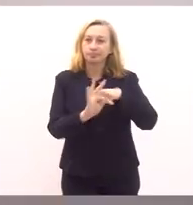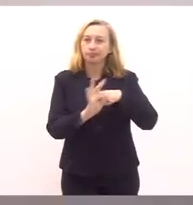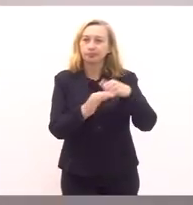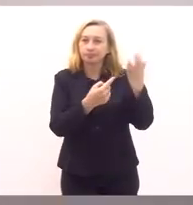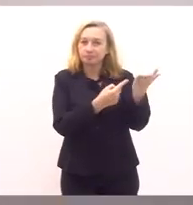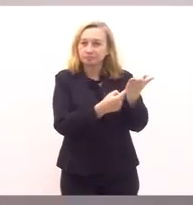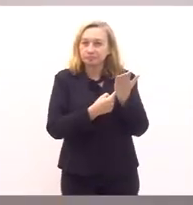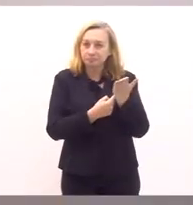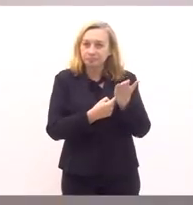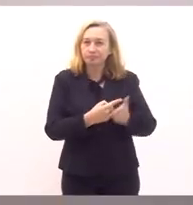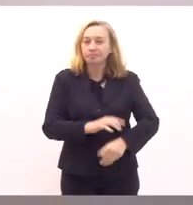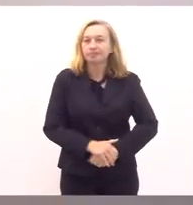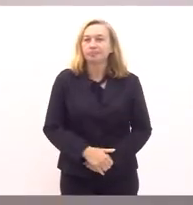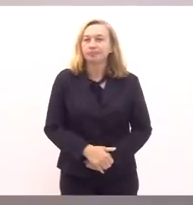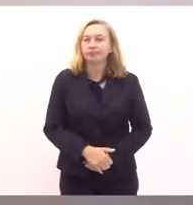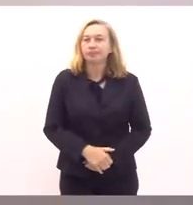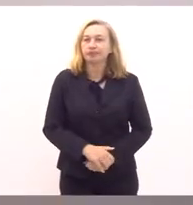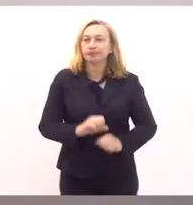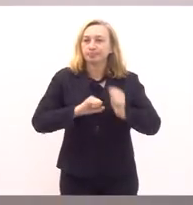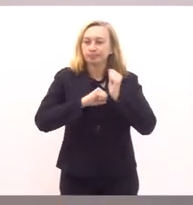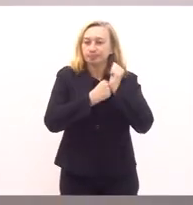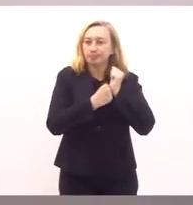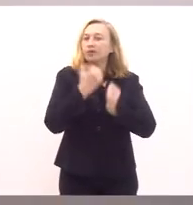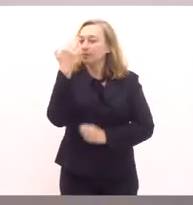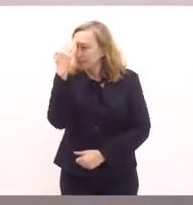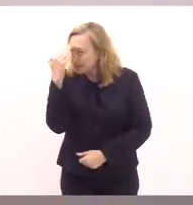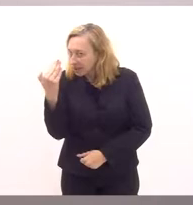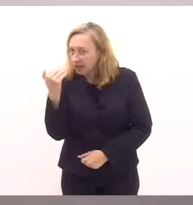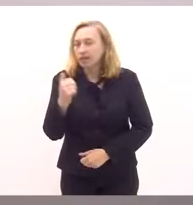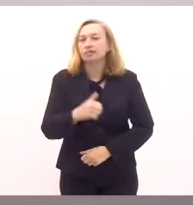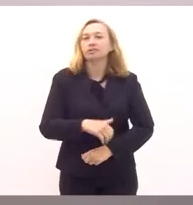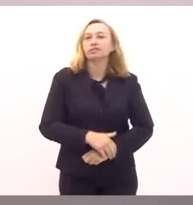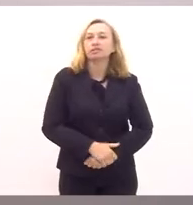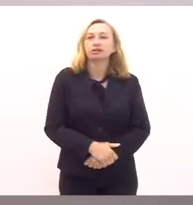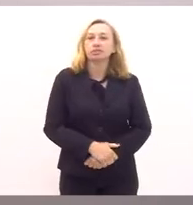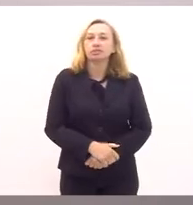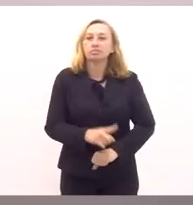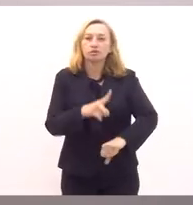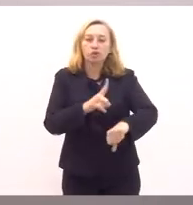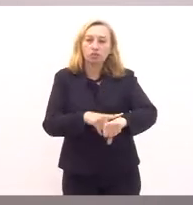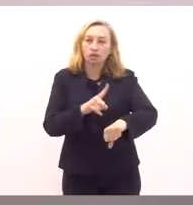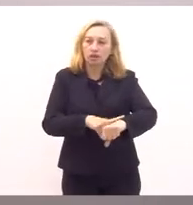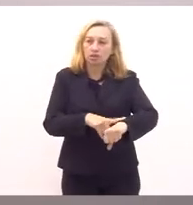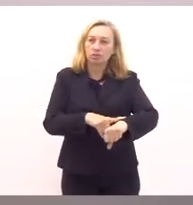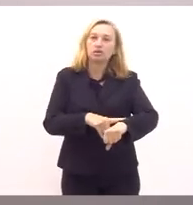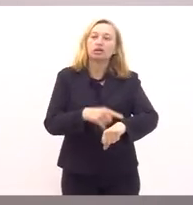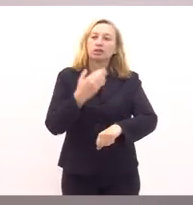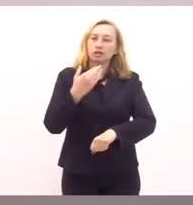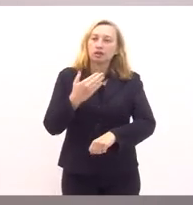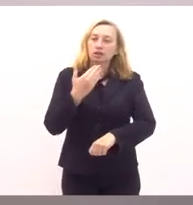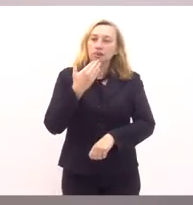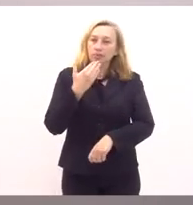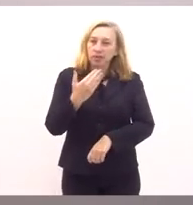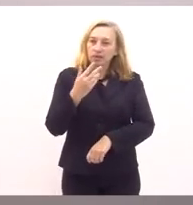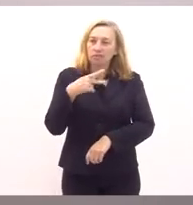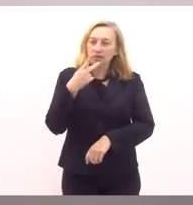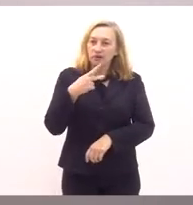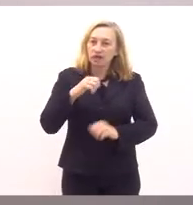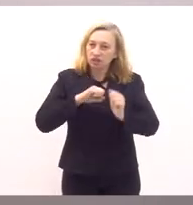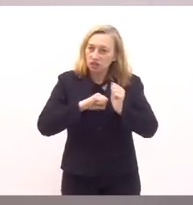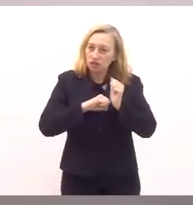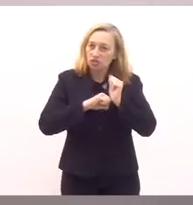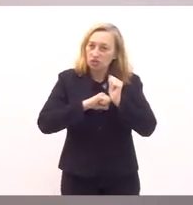ajude. Fechar, obrigada. E aí a gente, na hora que chamar, a gente abre para não ter,